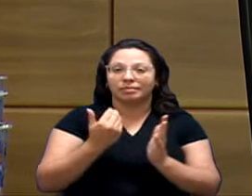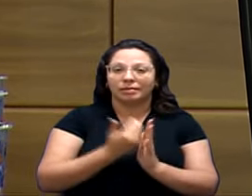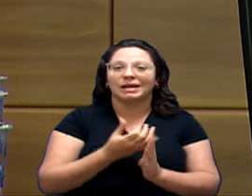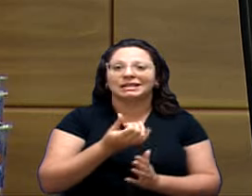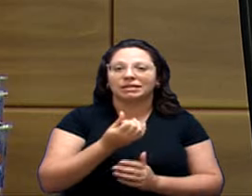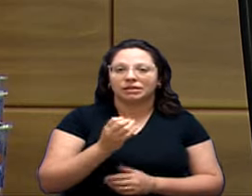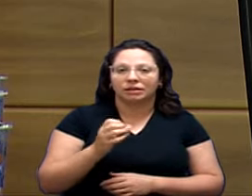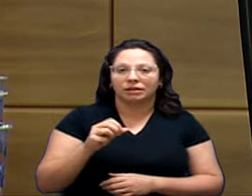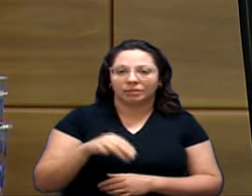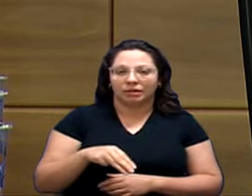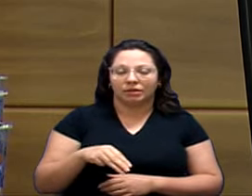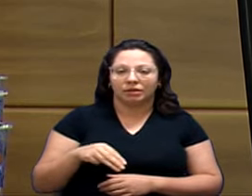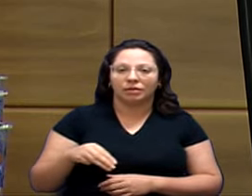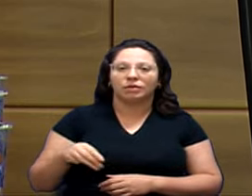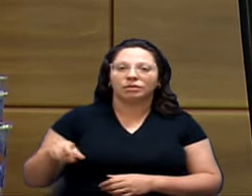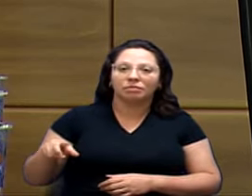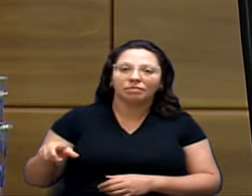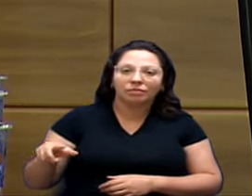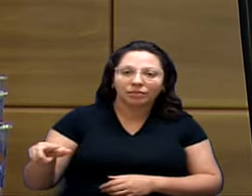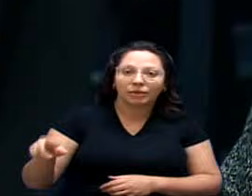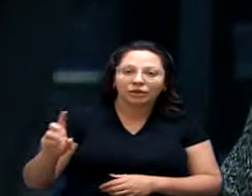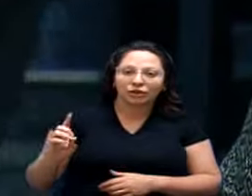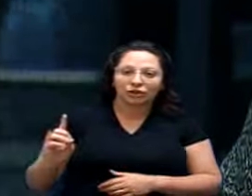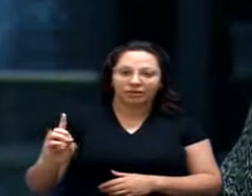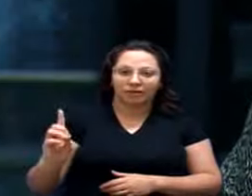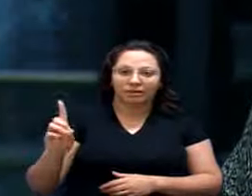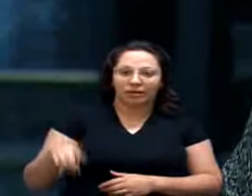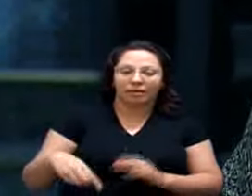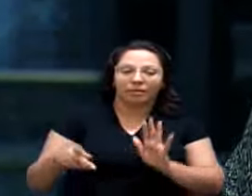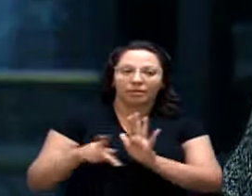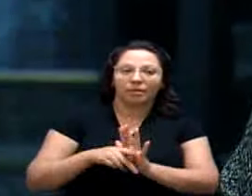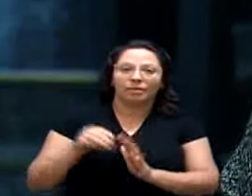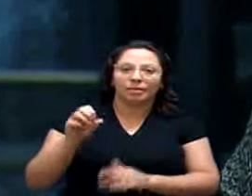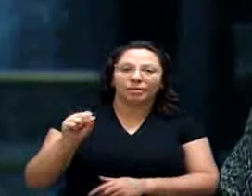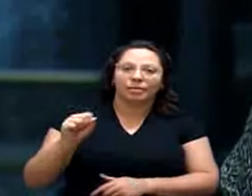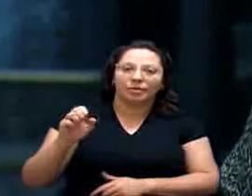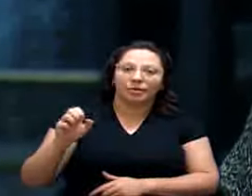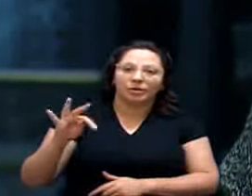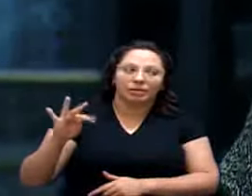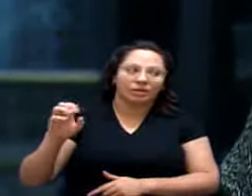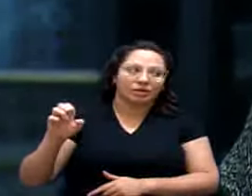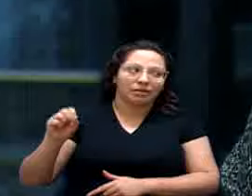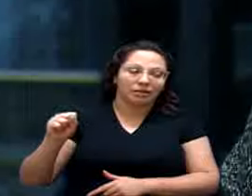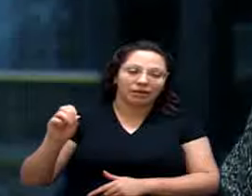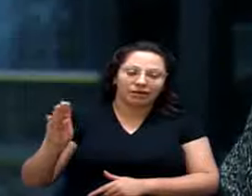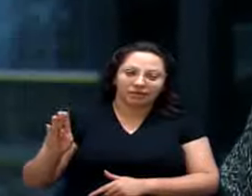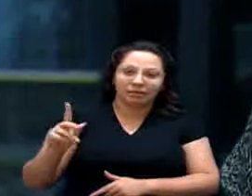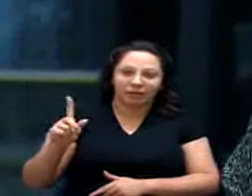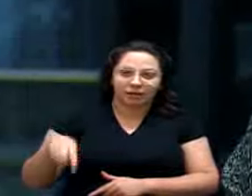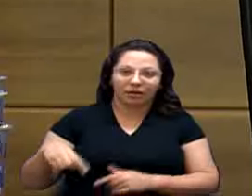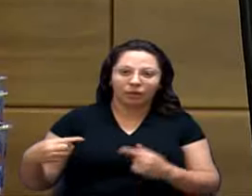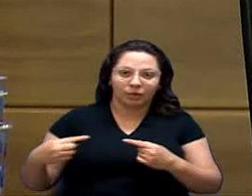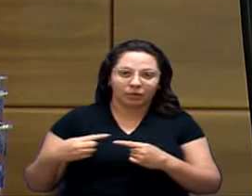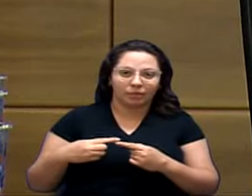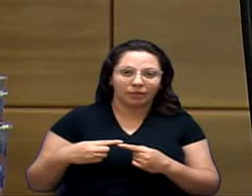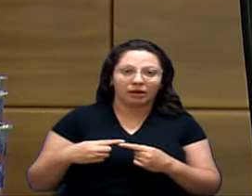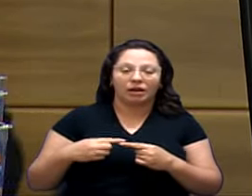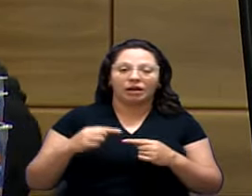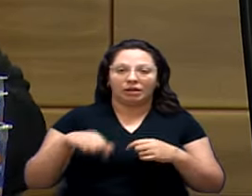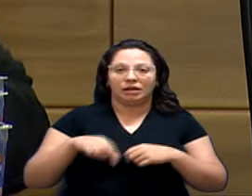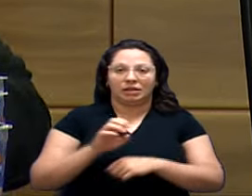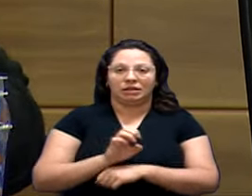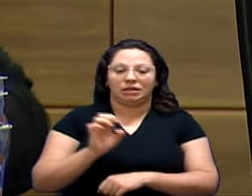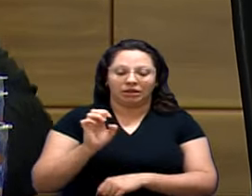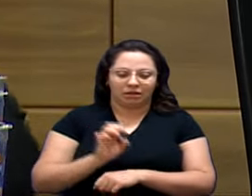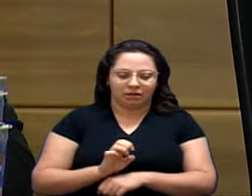Marginal Direita será feito pela cesm então todas as exigências ambientais serão cumpridas segundo o órgão Ambiental do Estado então são previstas são